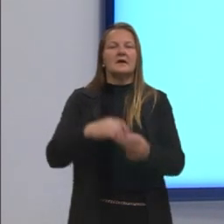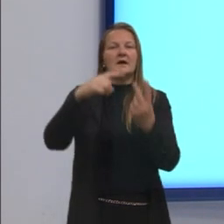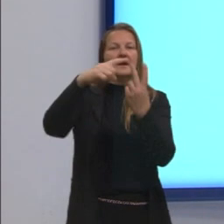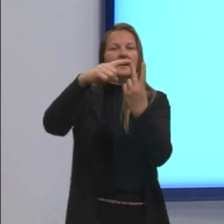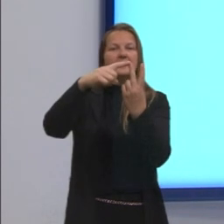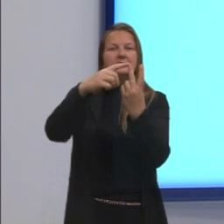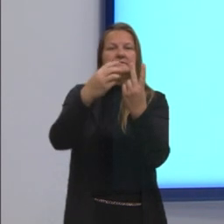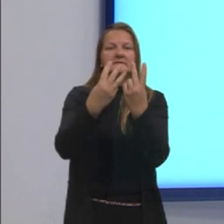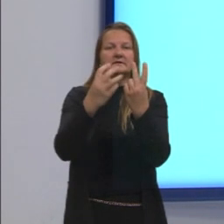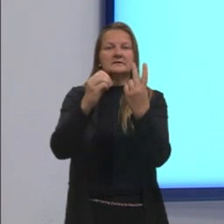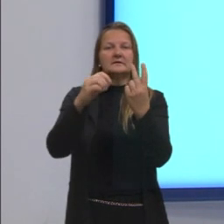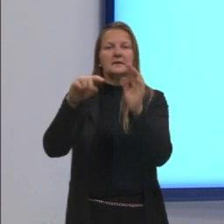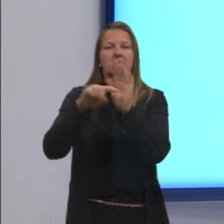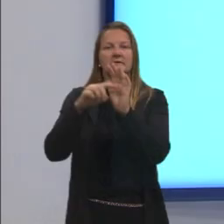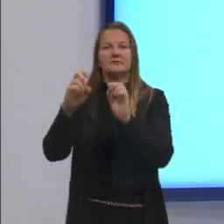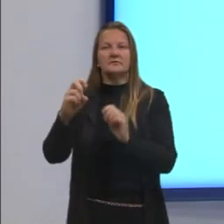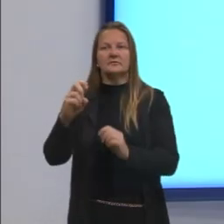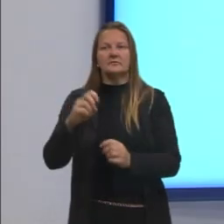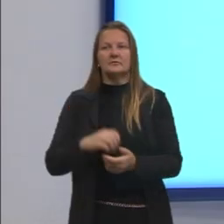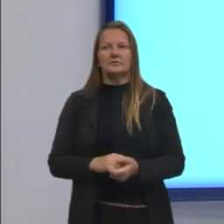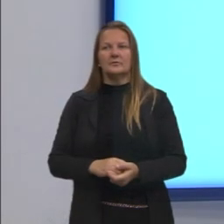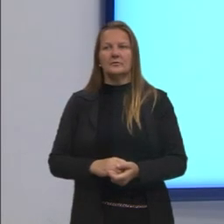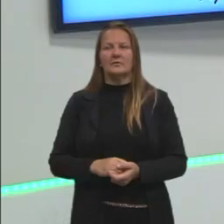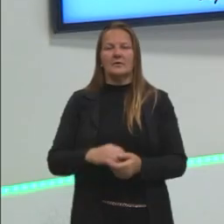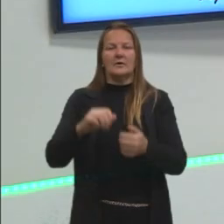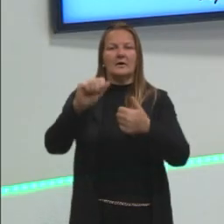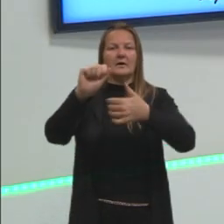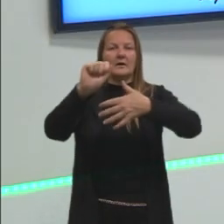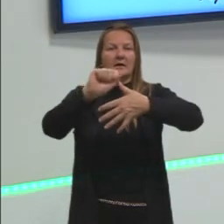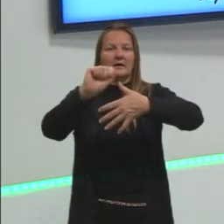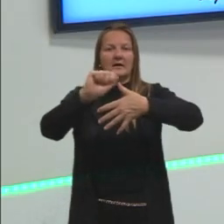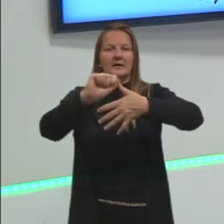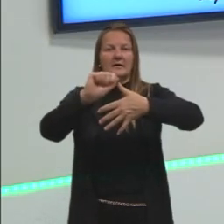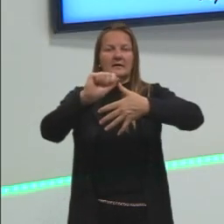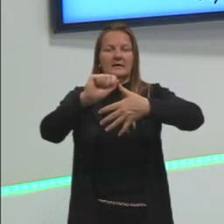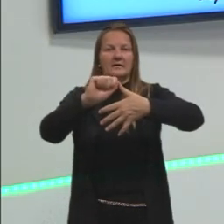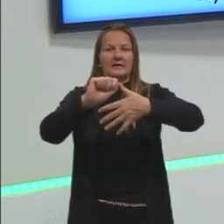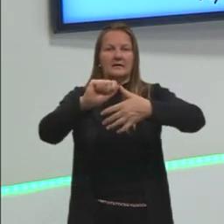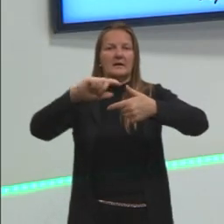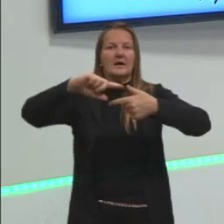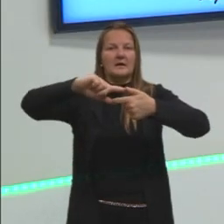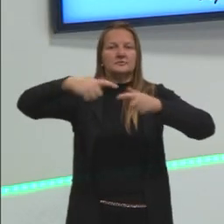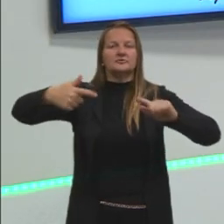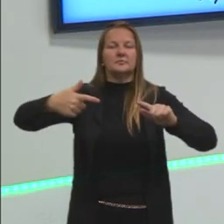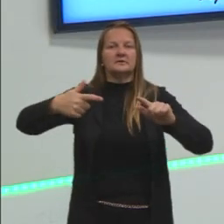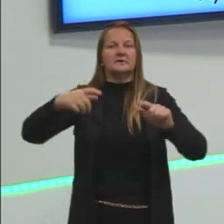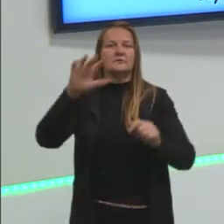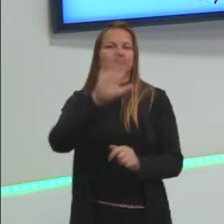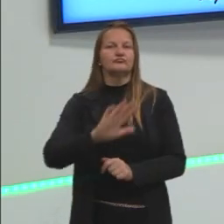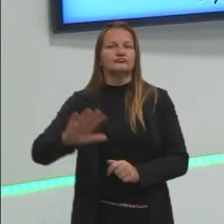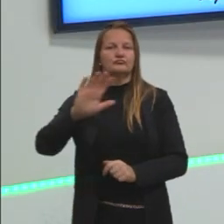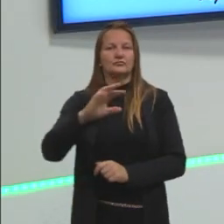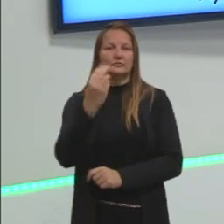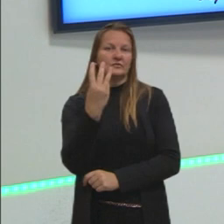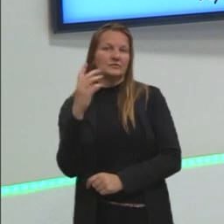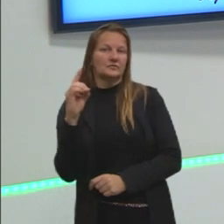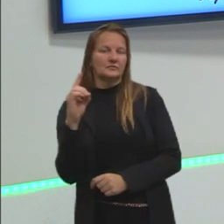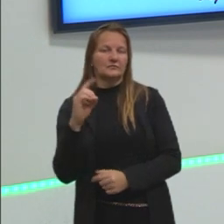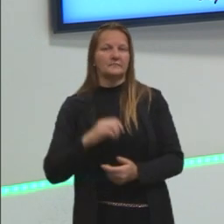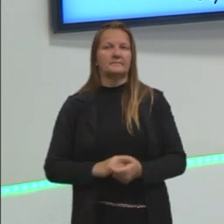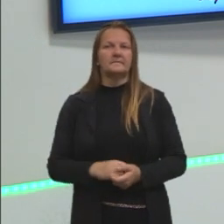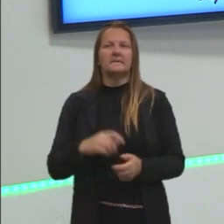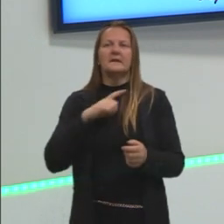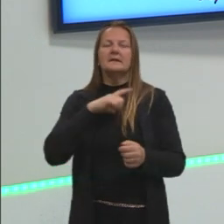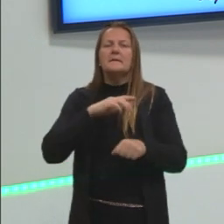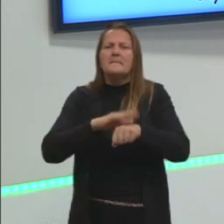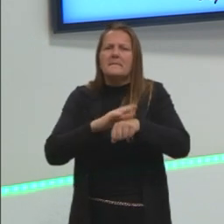seria a letra A Prontinho aqui trabalhamos A geometria espacial tem mais um tópico